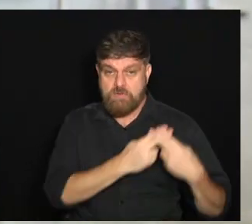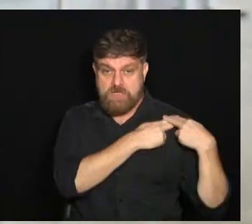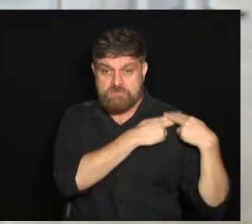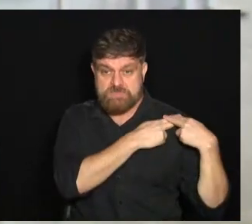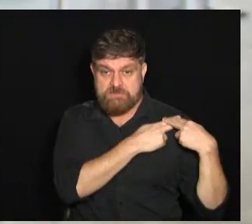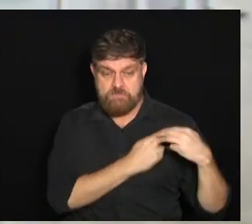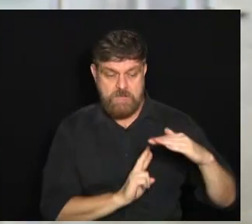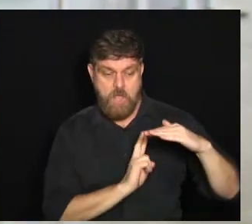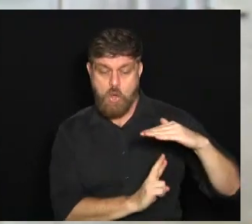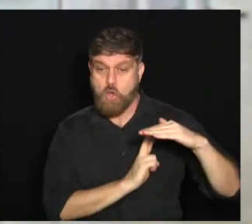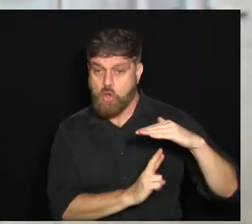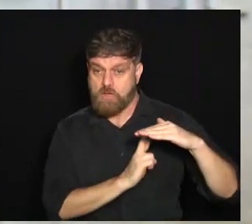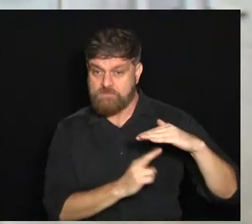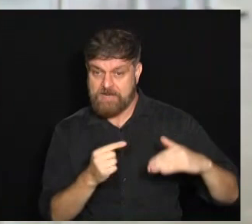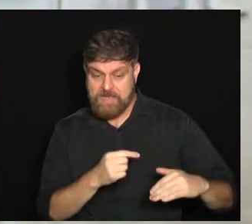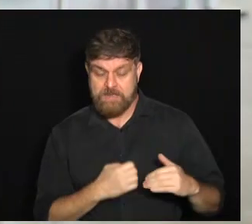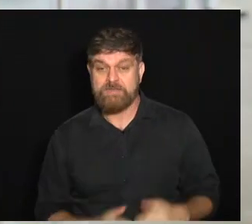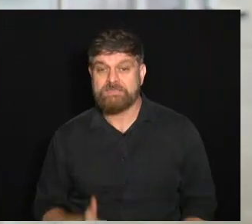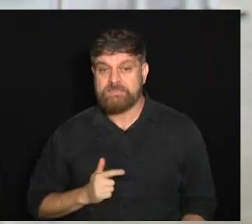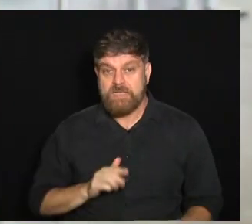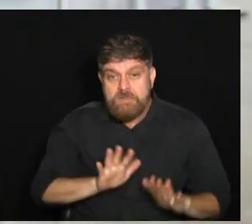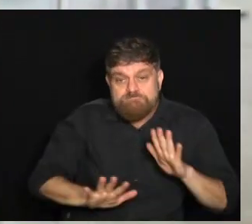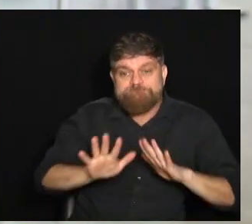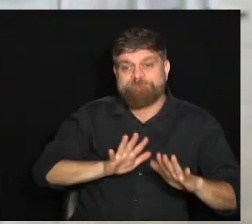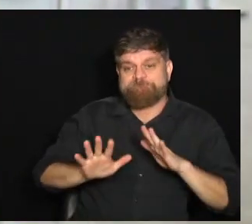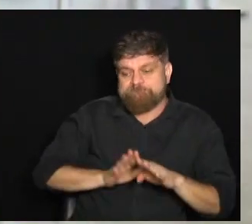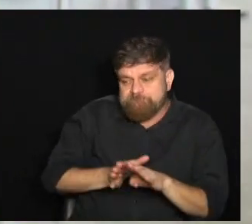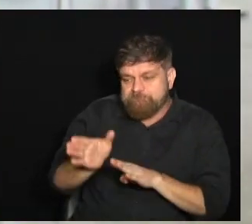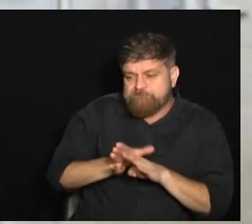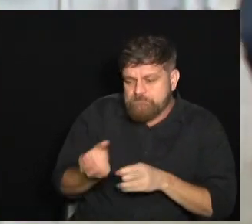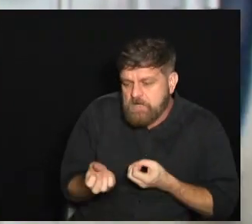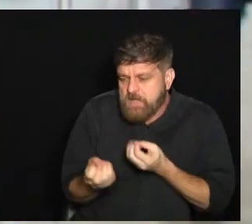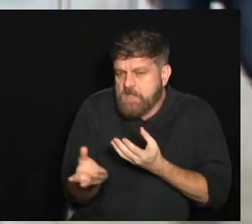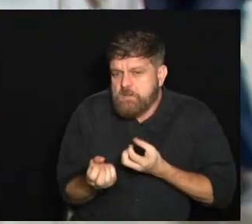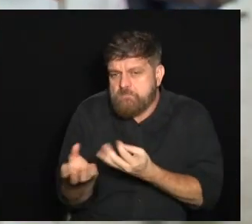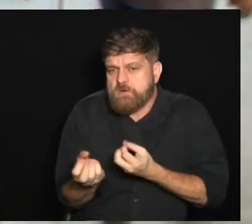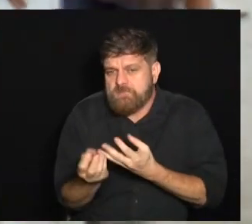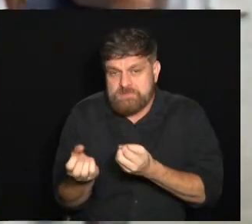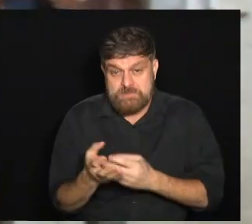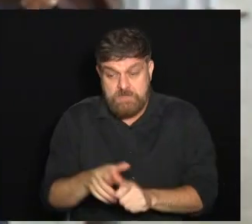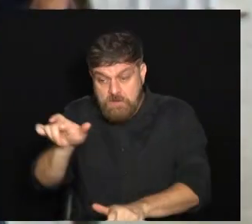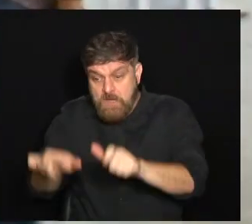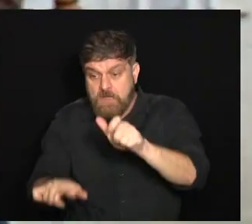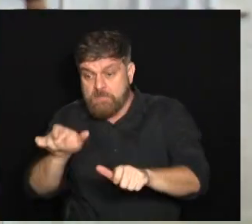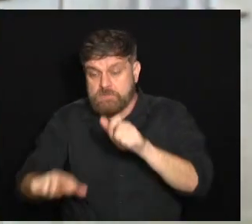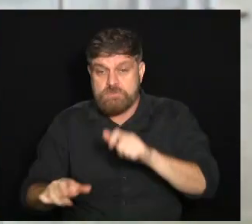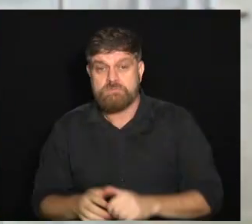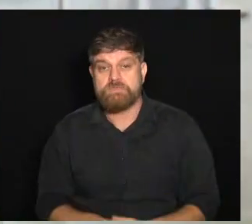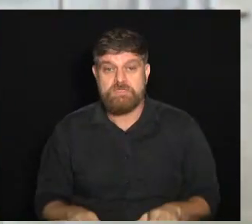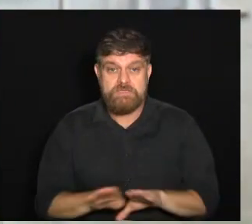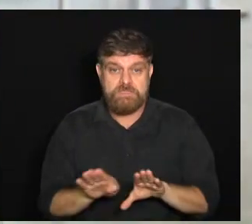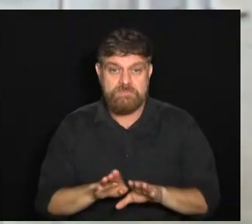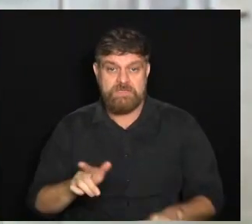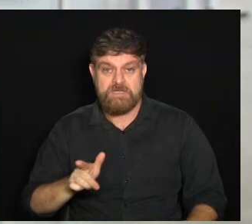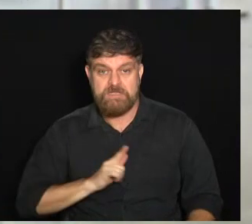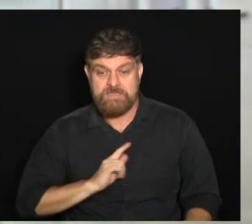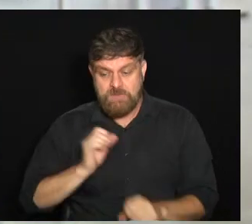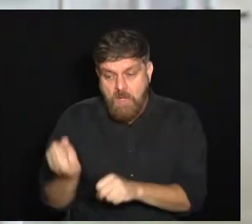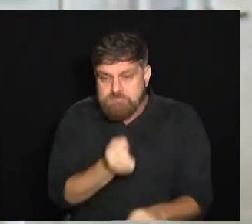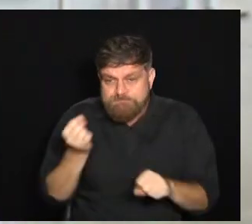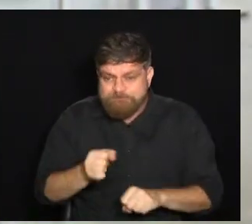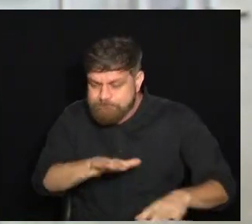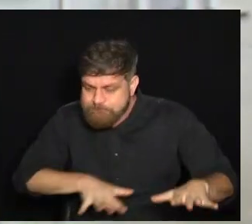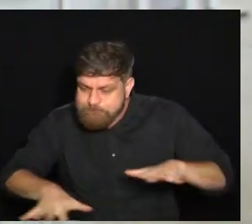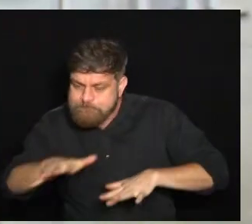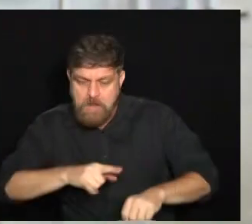terminal rodoviário está trabalhando na prevenção e na informação dos passageiros, inclusive com rotinas maiores de limpeza, tanto